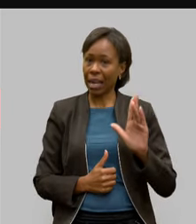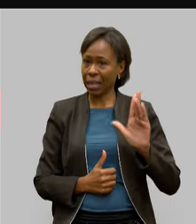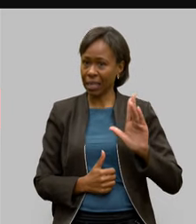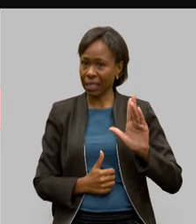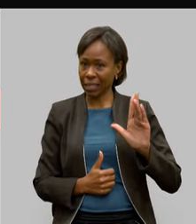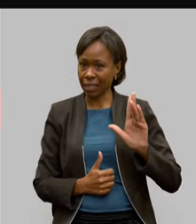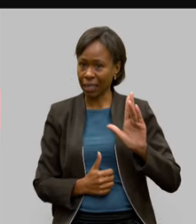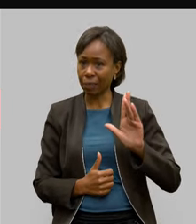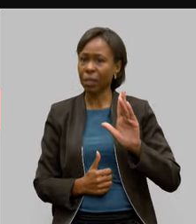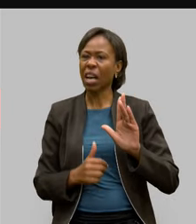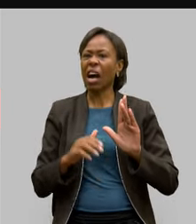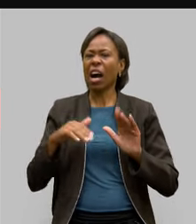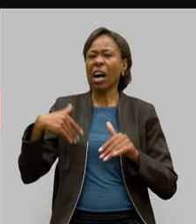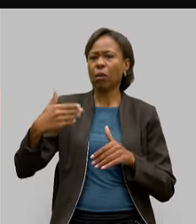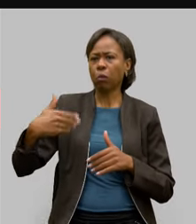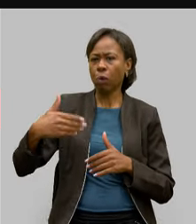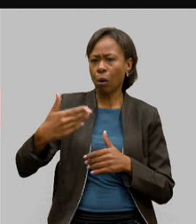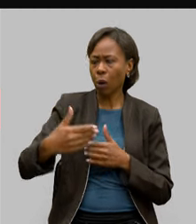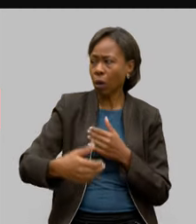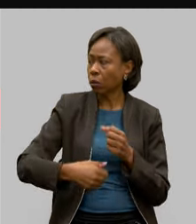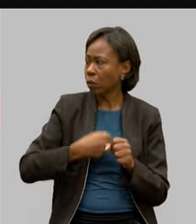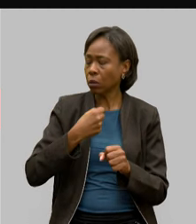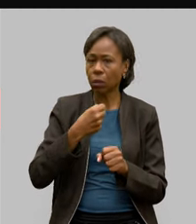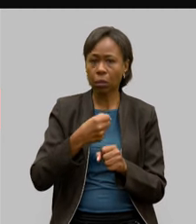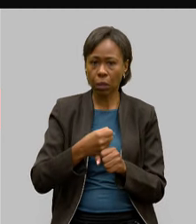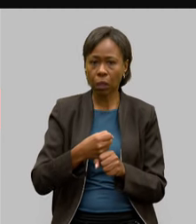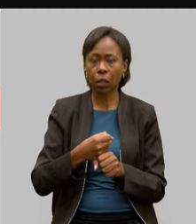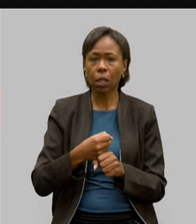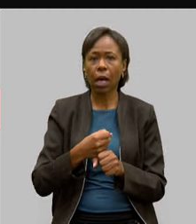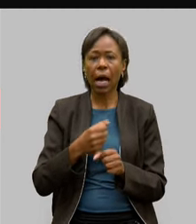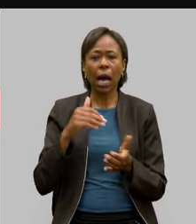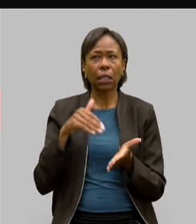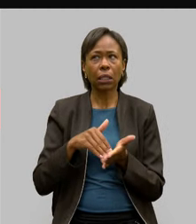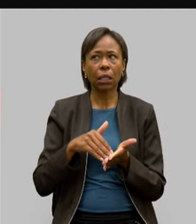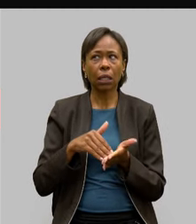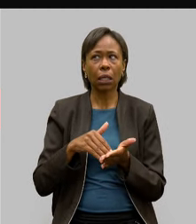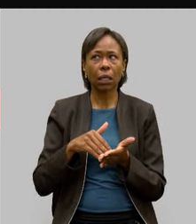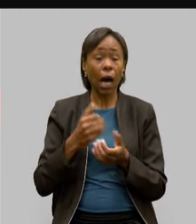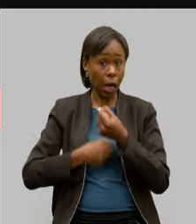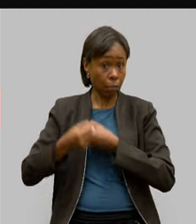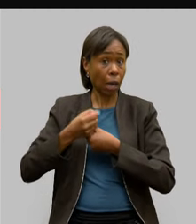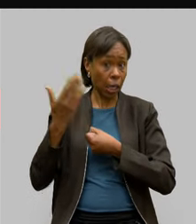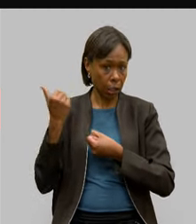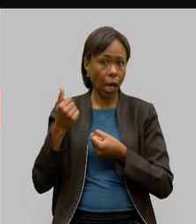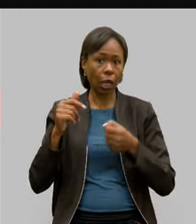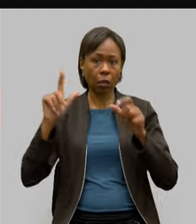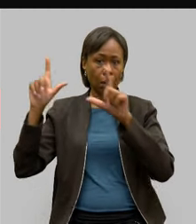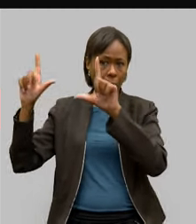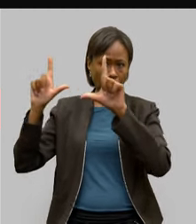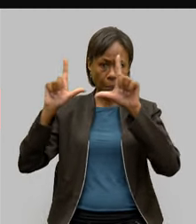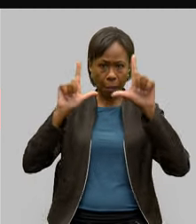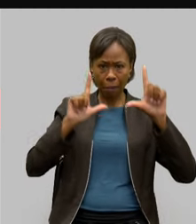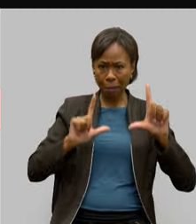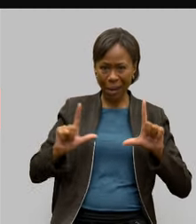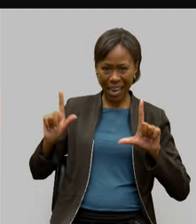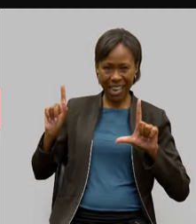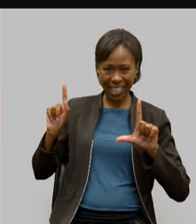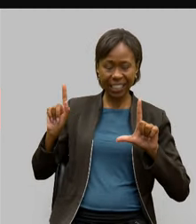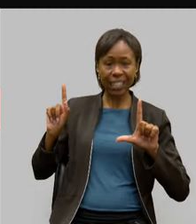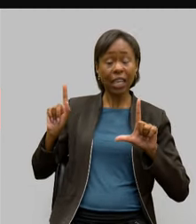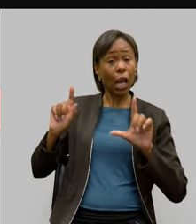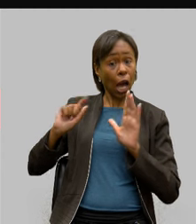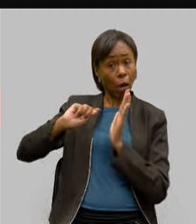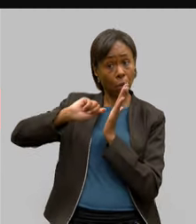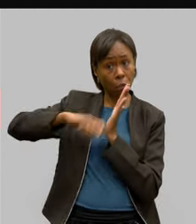anos seguintes vocês podem ver que eu deixei toda as autorizações até do ano passado que é a mais recente eu tenho conseguido autorização